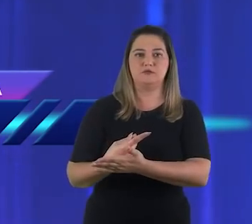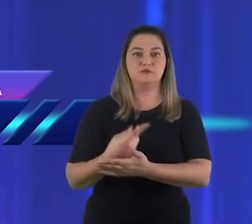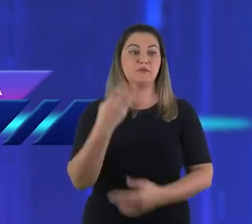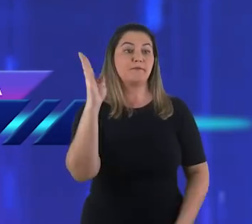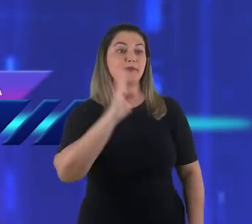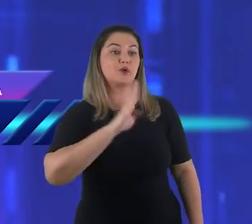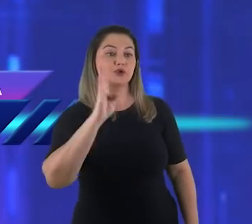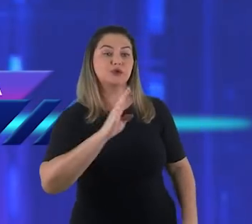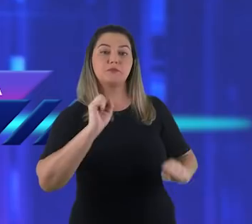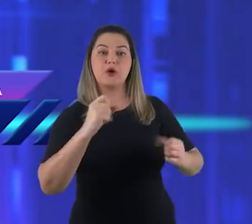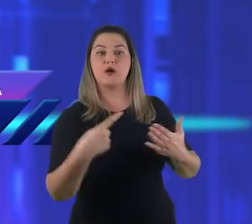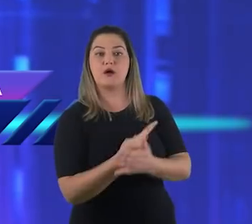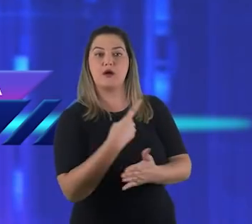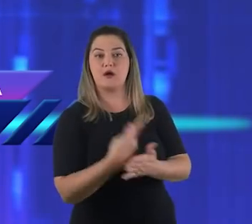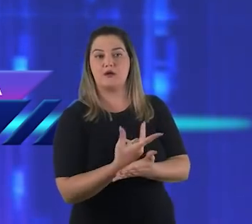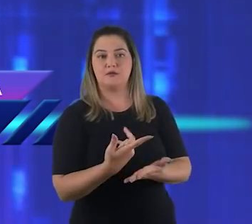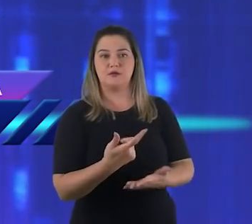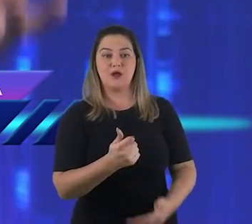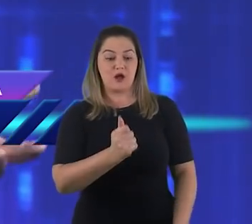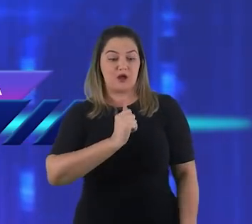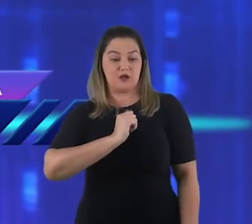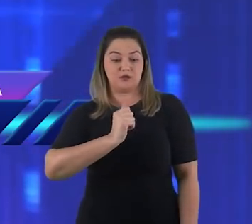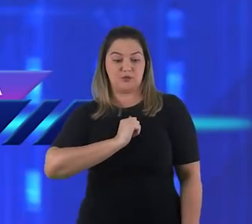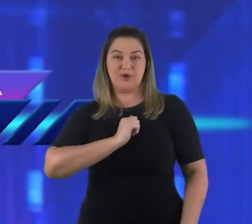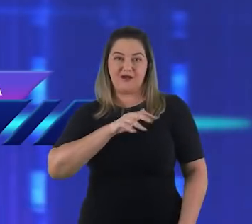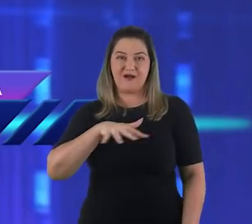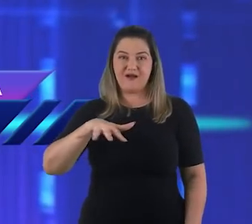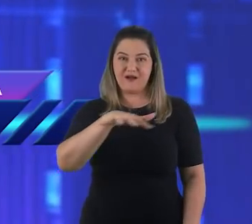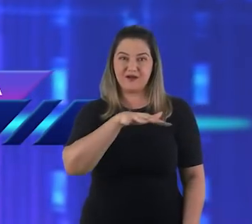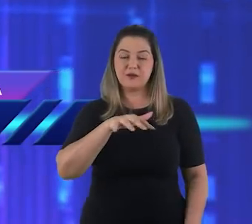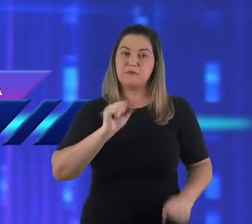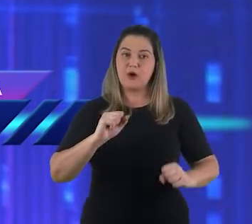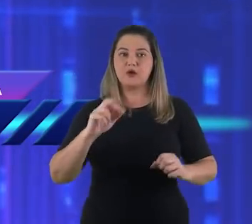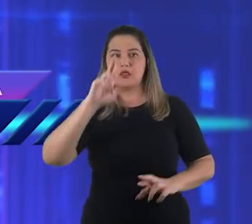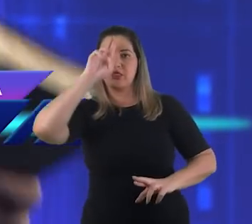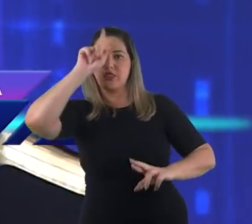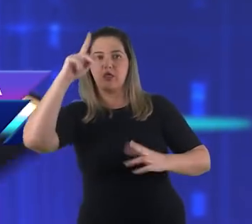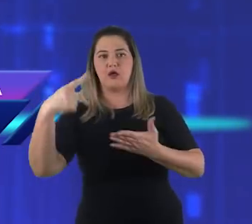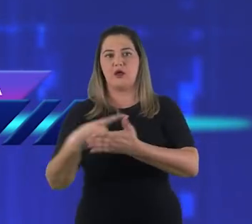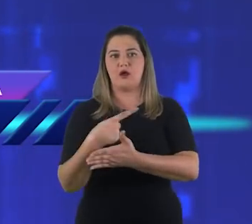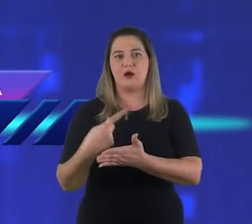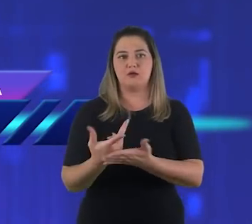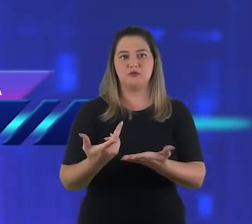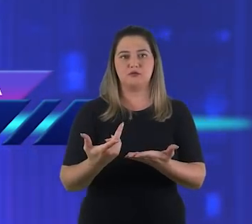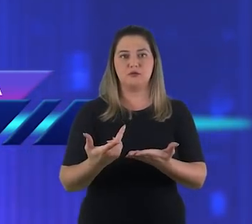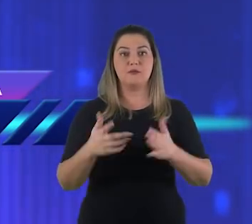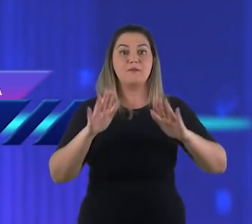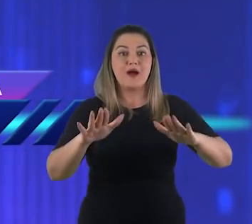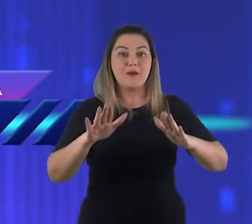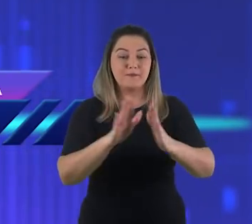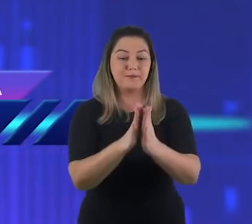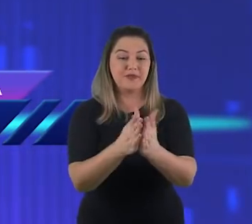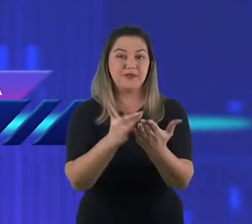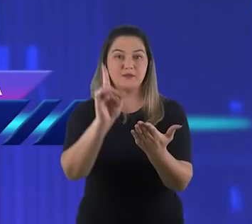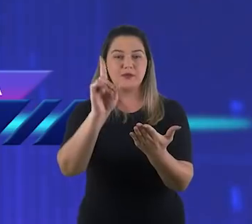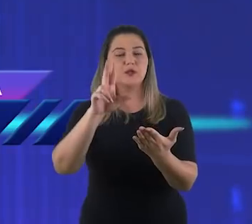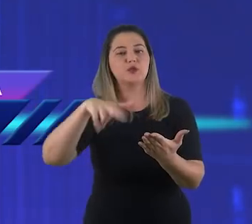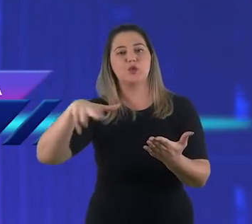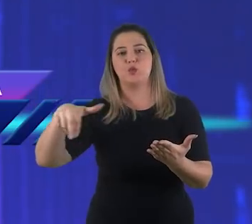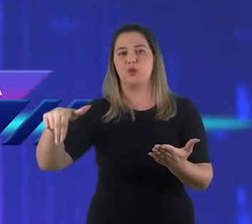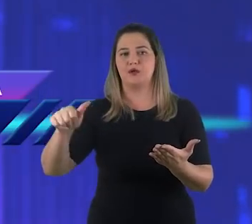pode se equivocar. A antropologia pode se equivocar. A arqueologia pode se equivocar. Agora, a